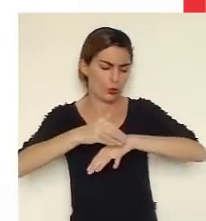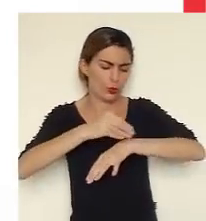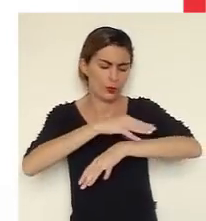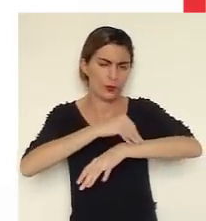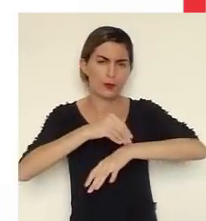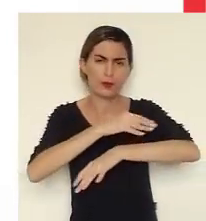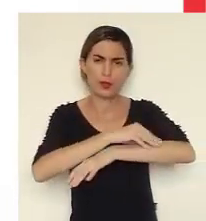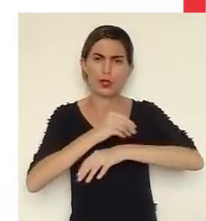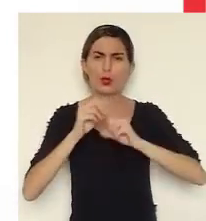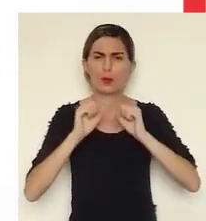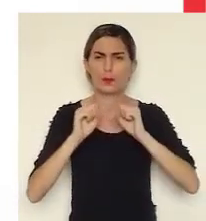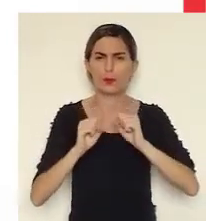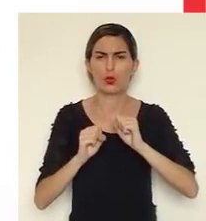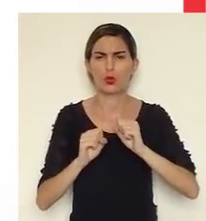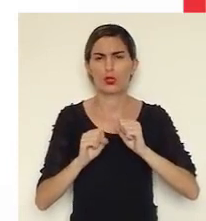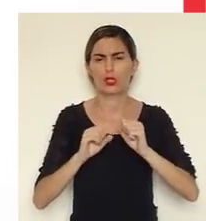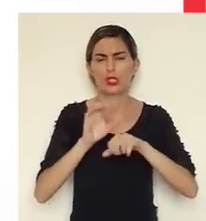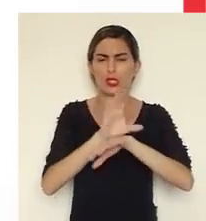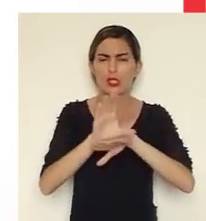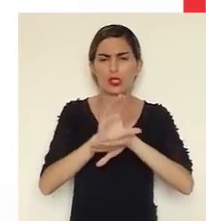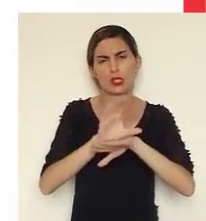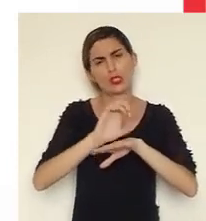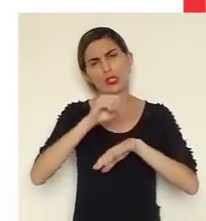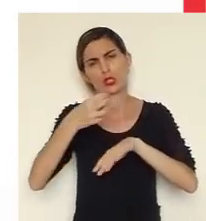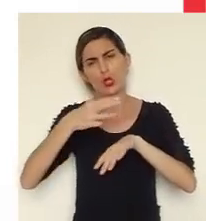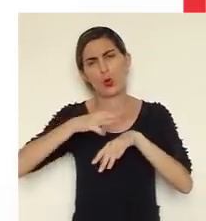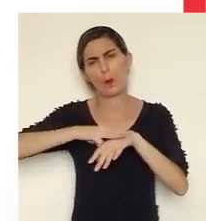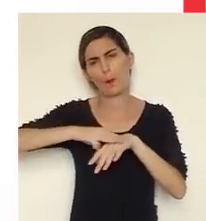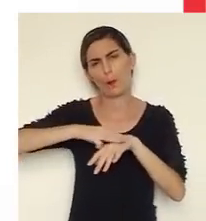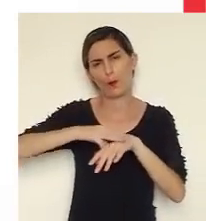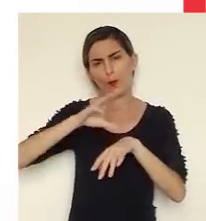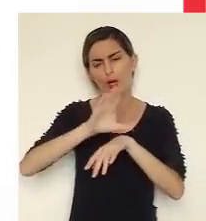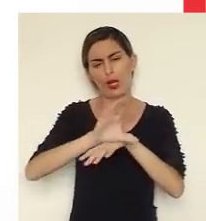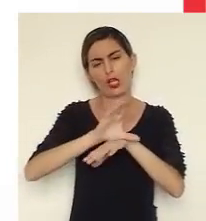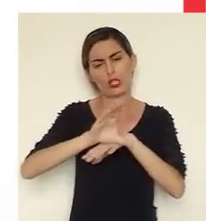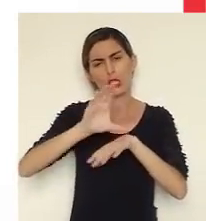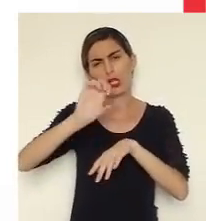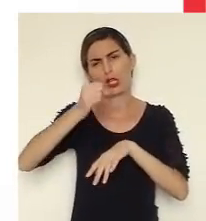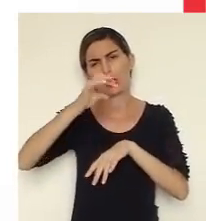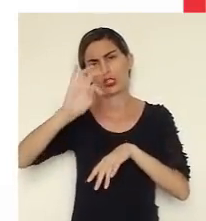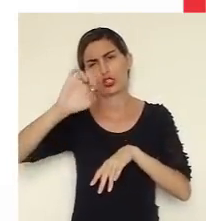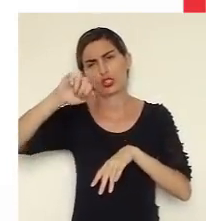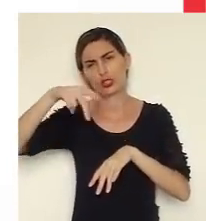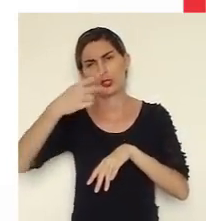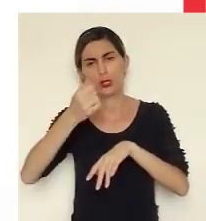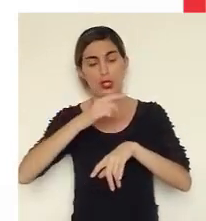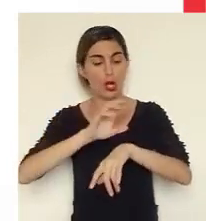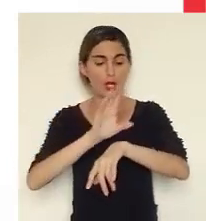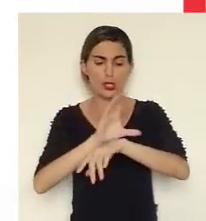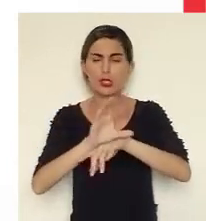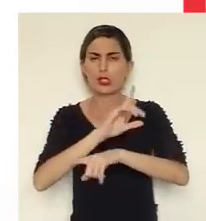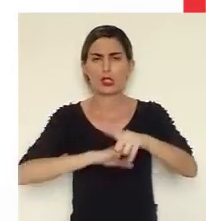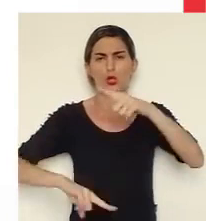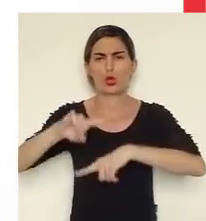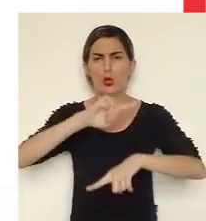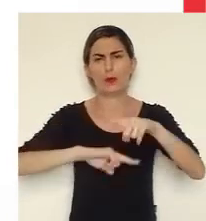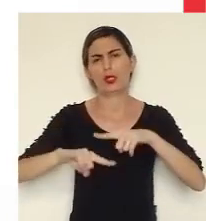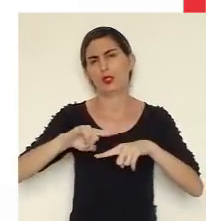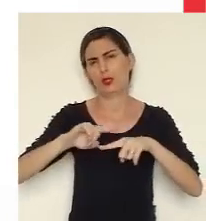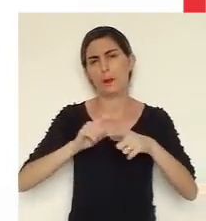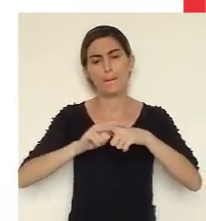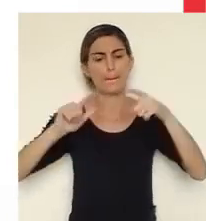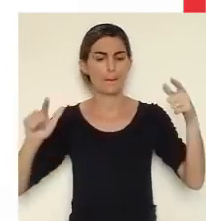pelo ele pode ser manifestada como cinzenta ou castanha. A cor cinzenta ela é dominante sobre